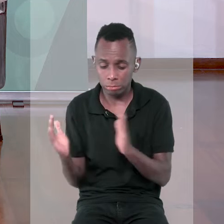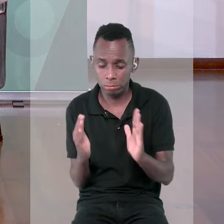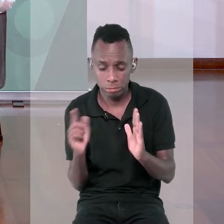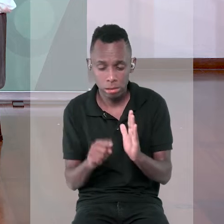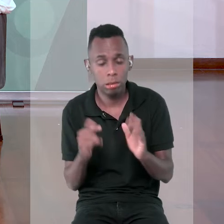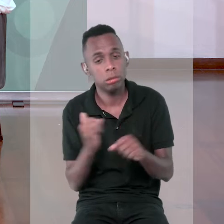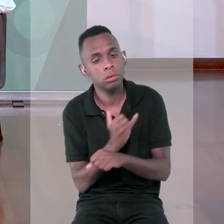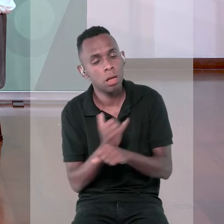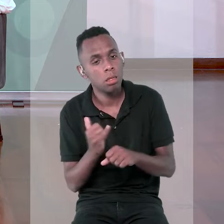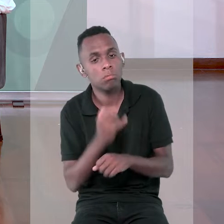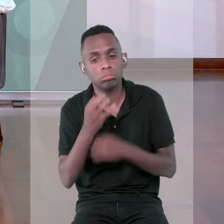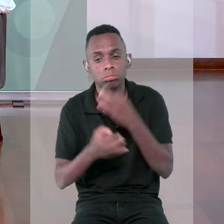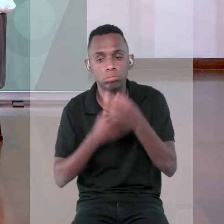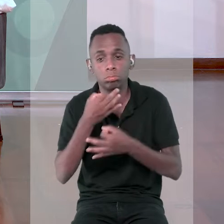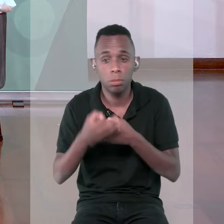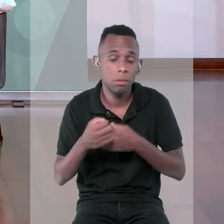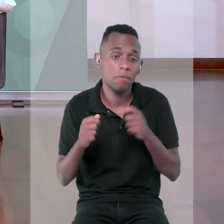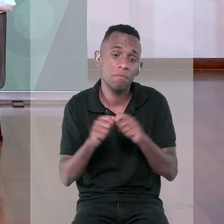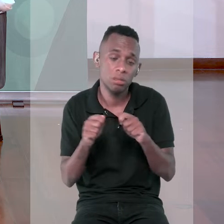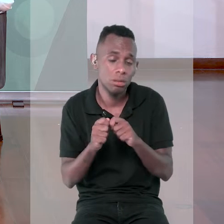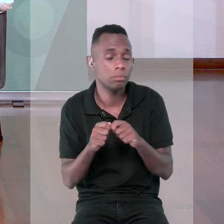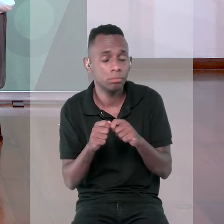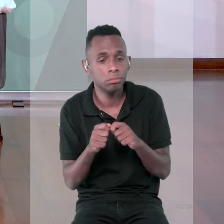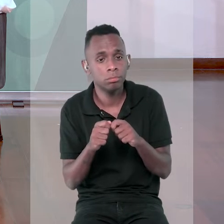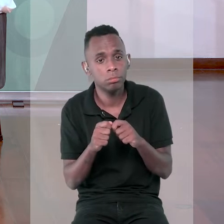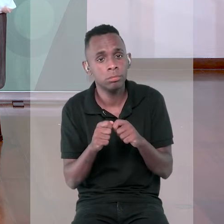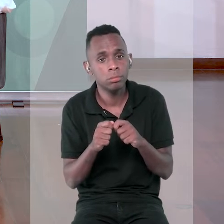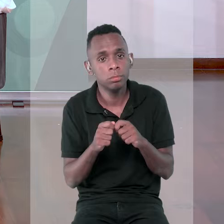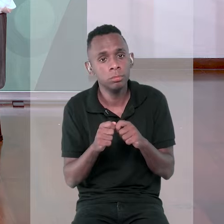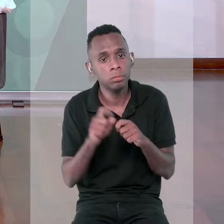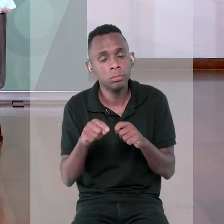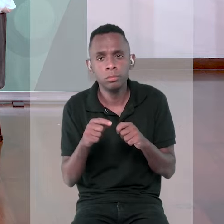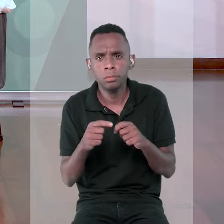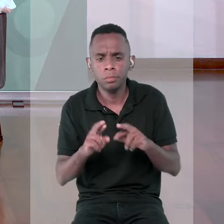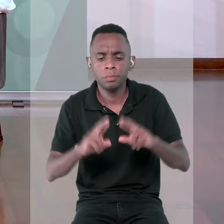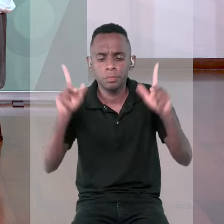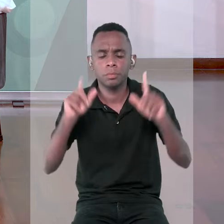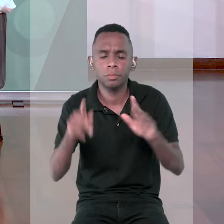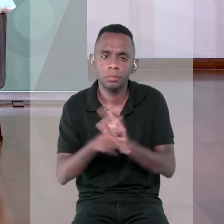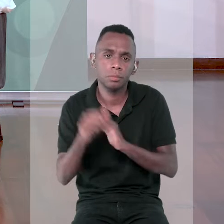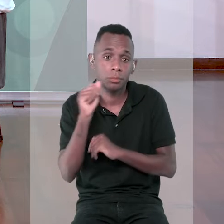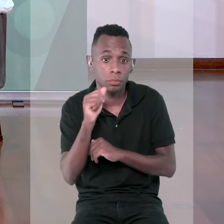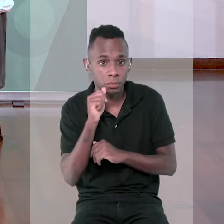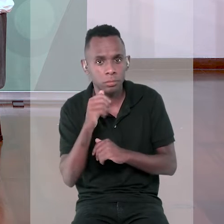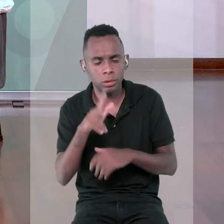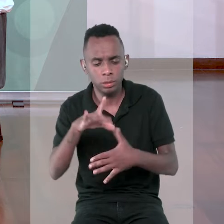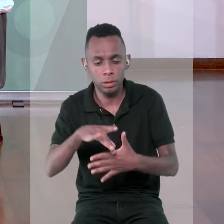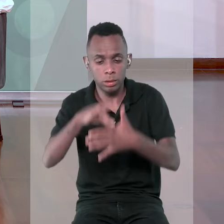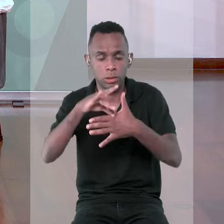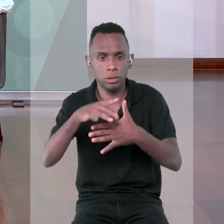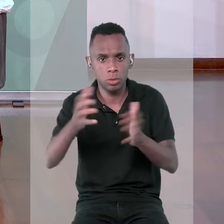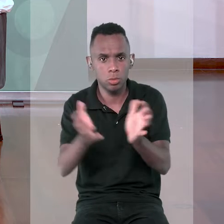os argumentos para fazer algo absolutamente inusitado para uma mulher que é ser líder militar